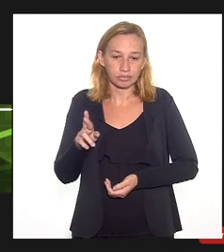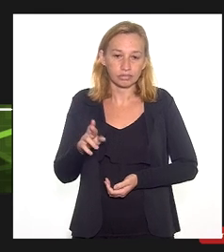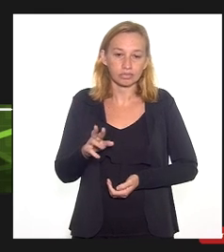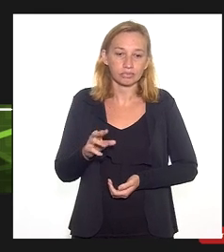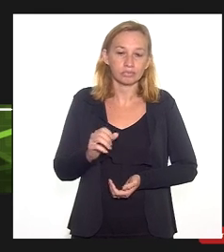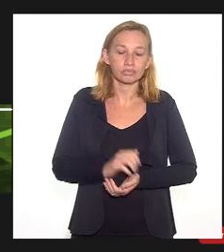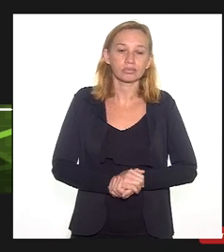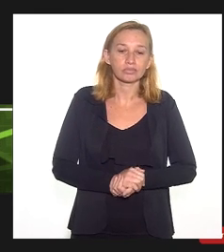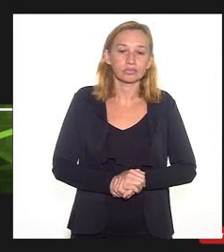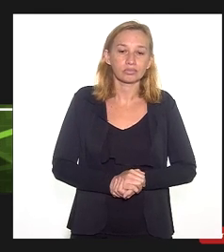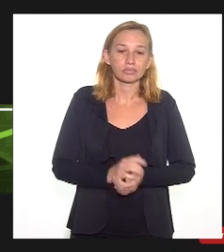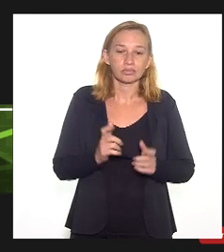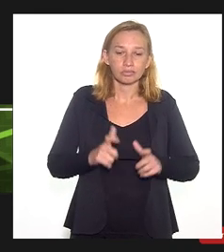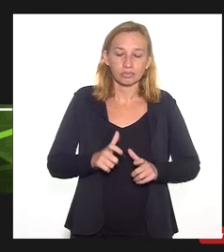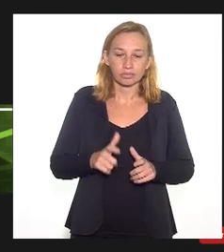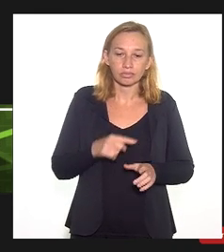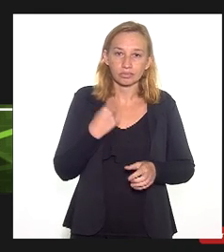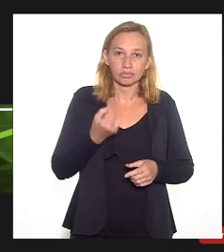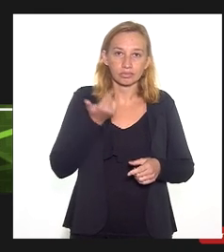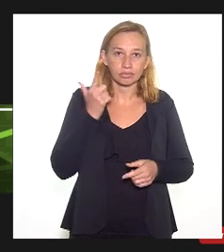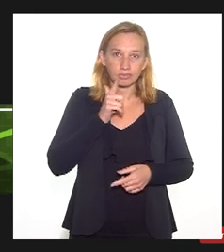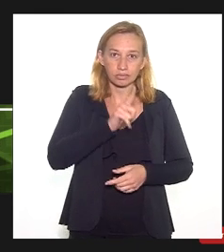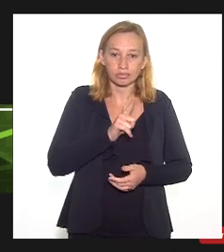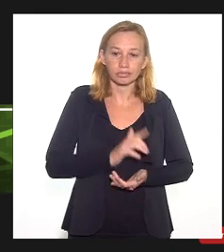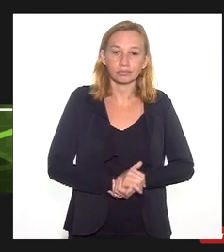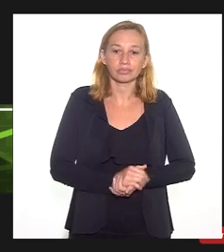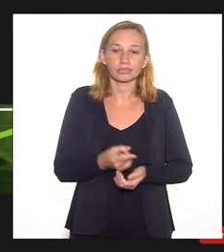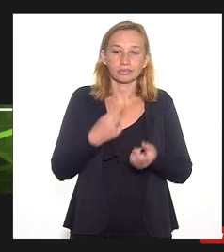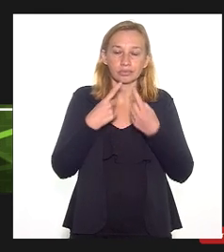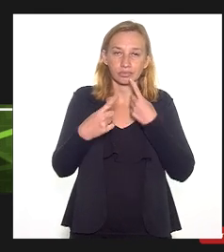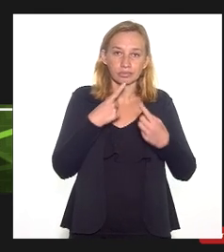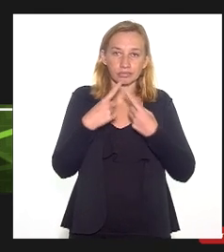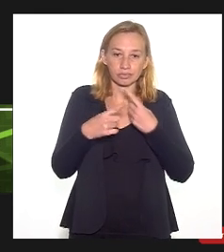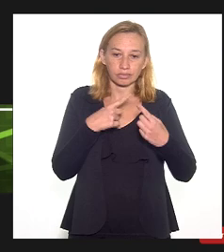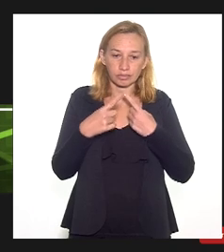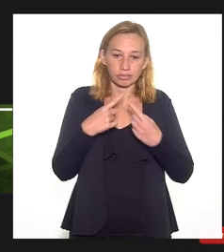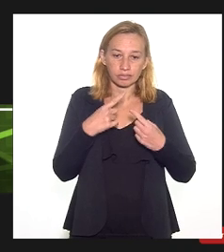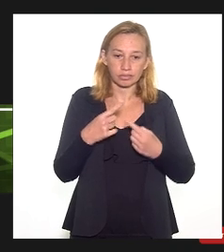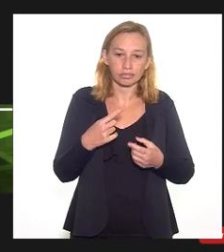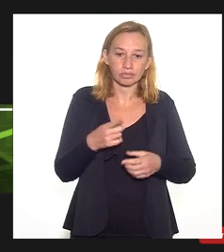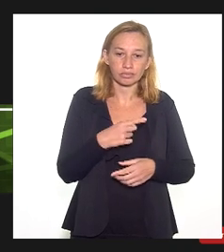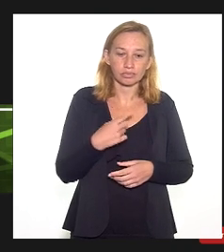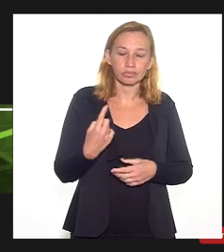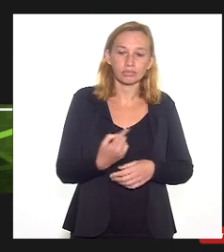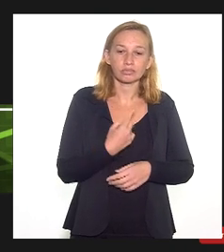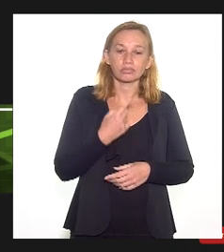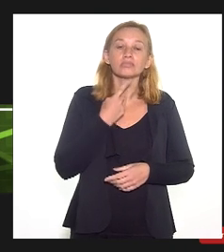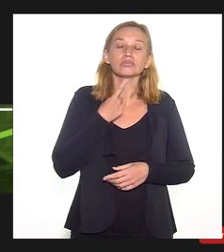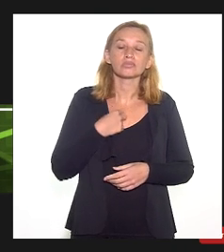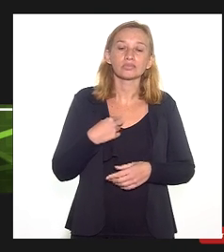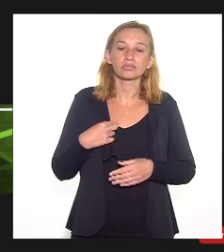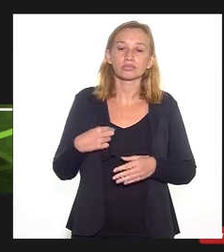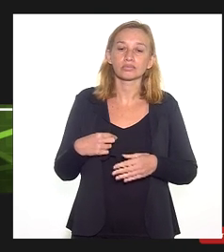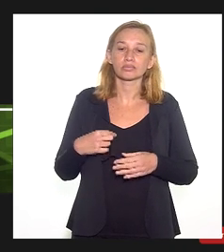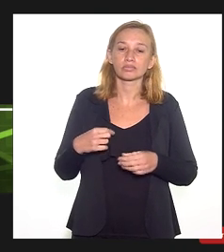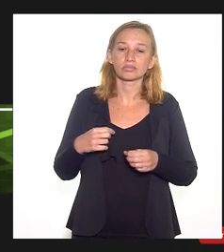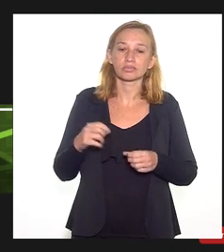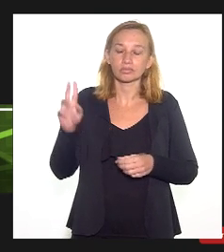esse importante espaço para que a gente consiga estar dialogando e projetando o que queremos na universidade no próximo período